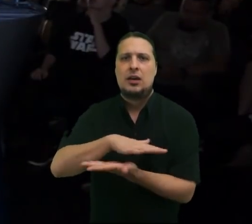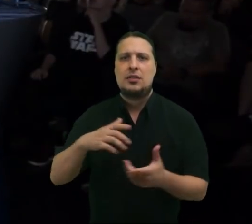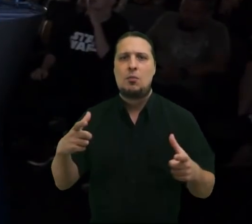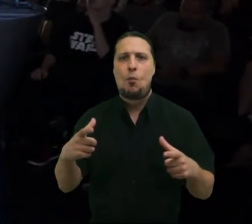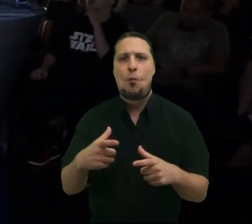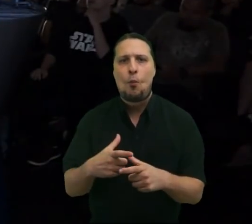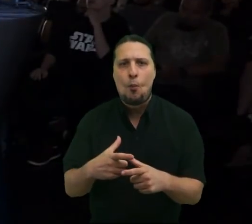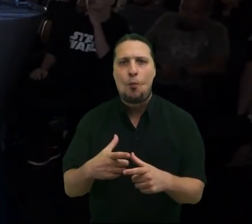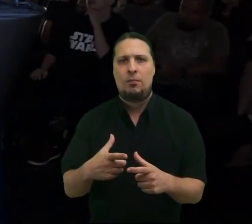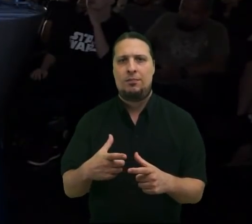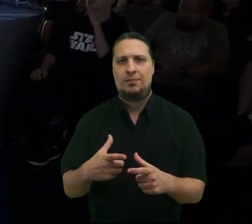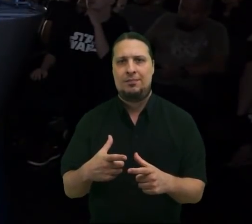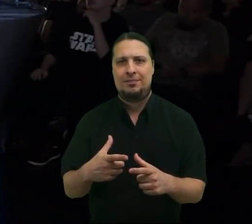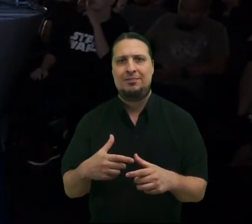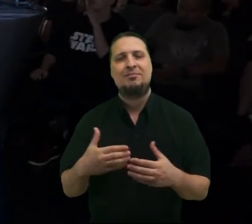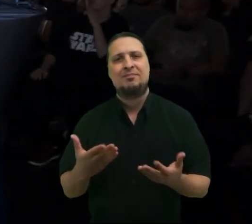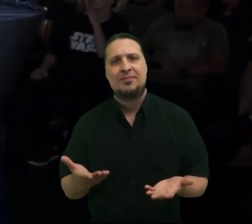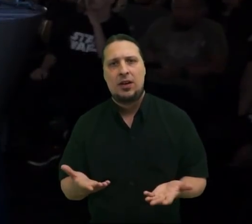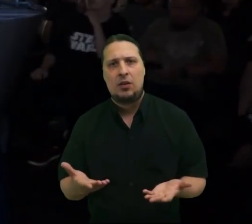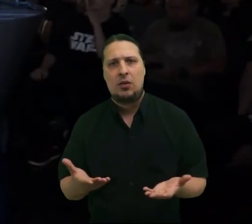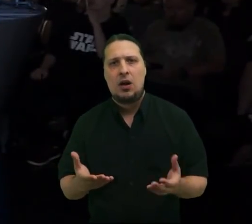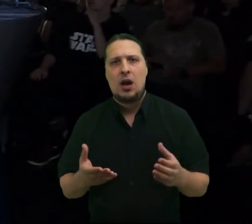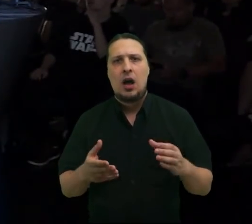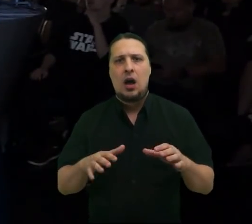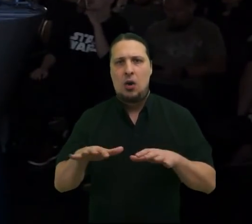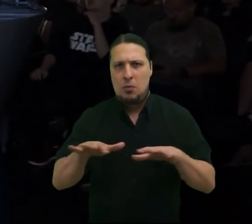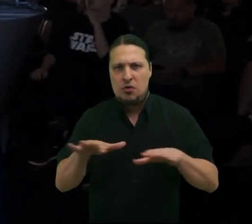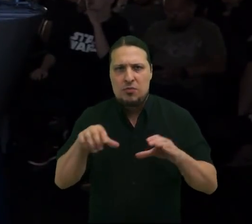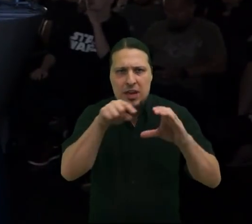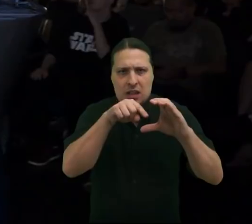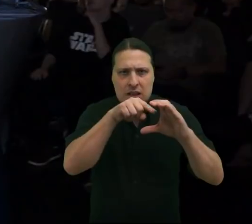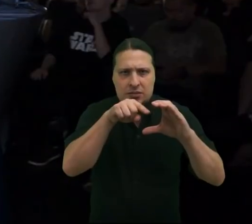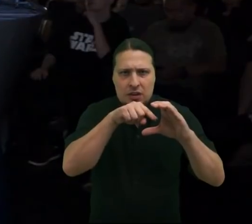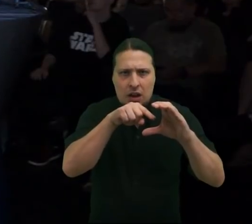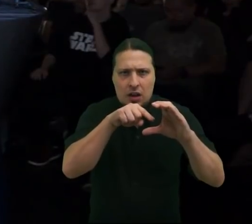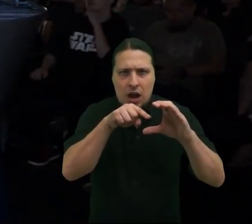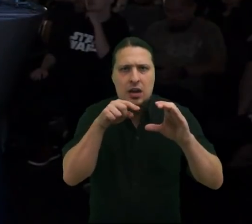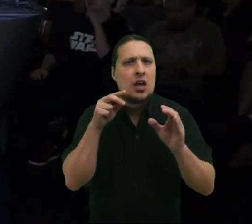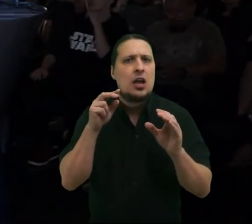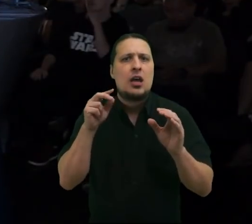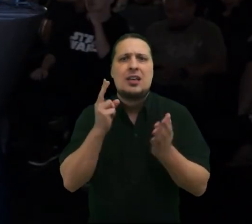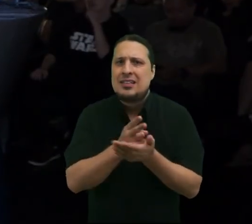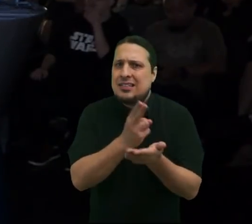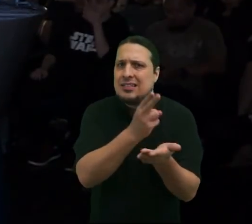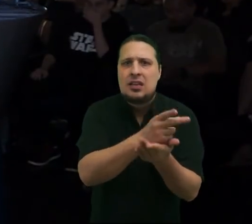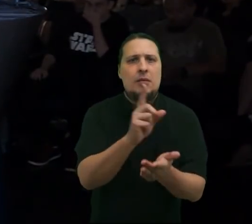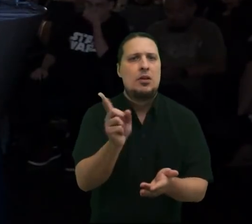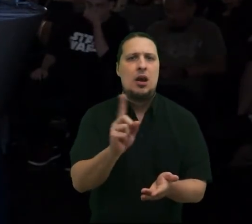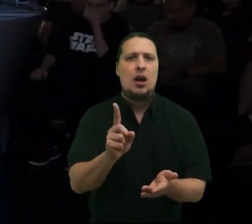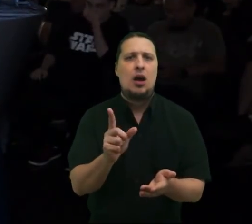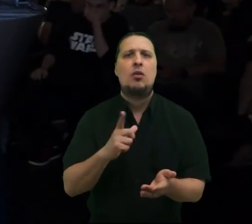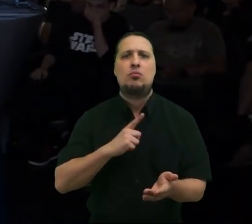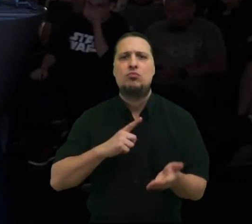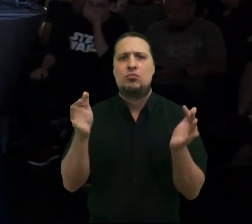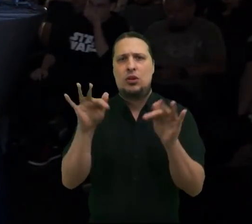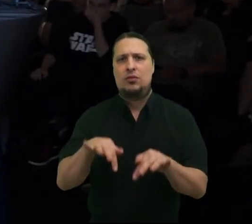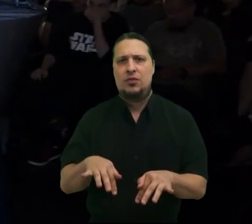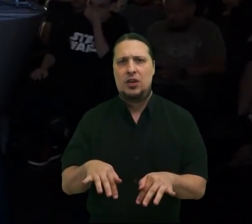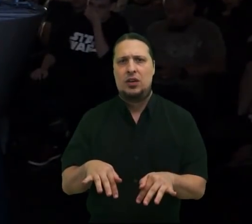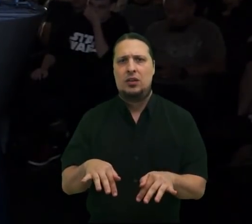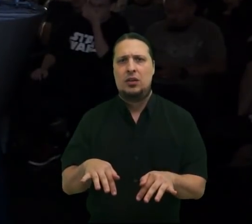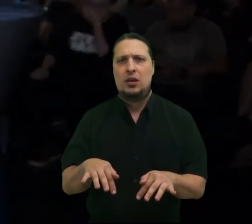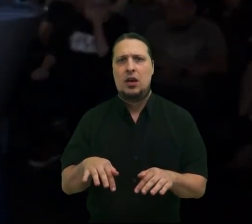Alguma coisa vai acontecer para levar um monte de material para perto dele, vai disparar o quasar, ele